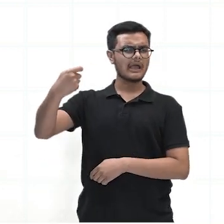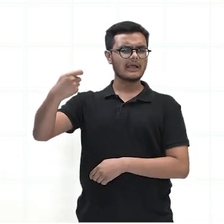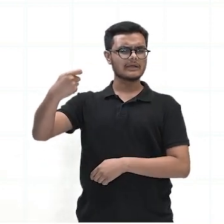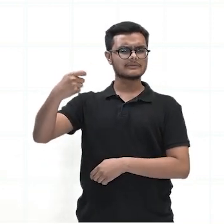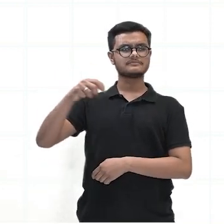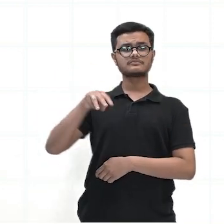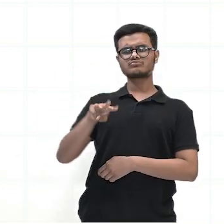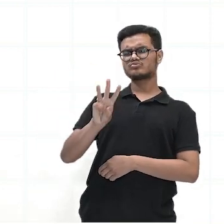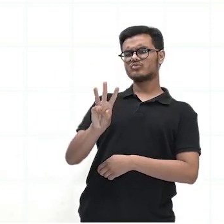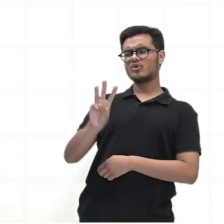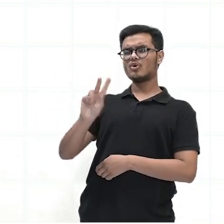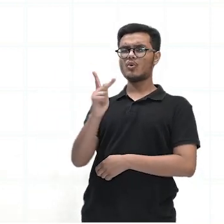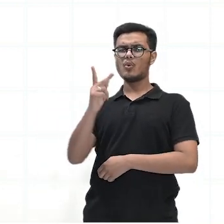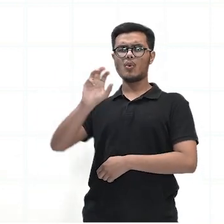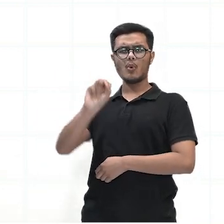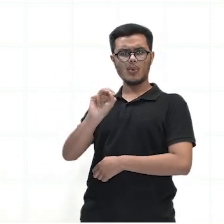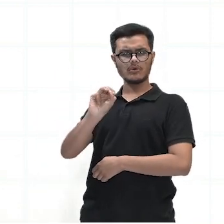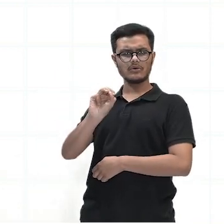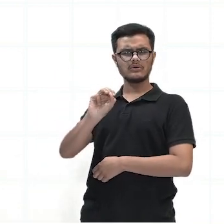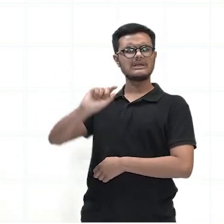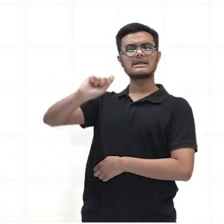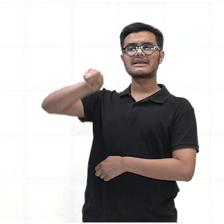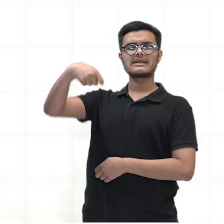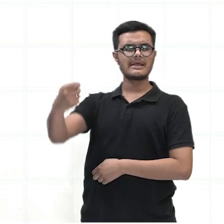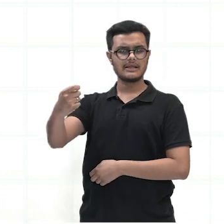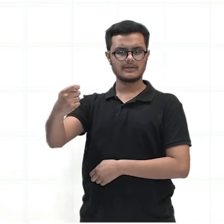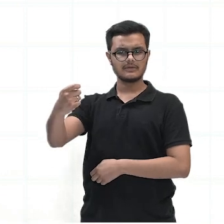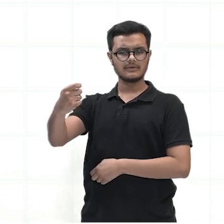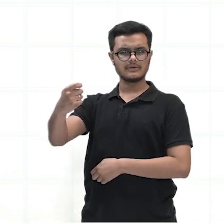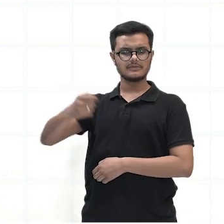who está aqui. Who? Quem?